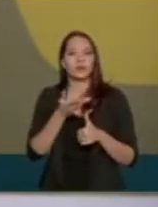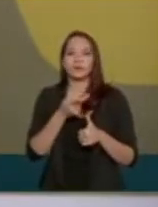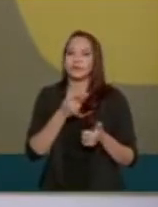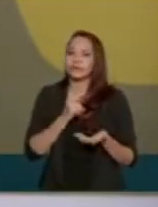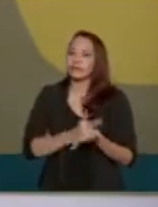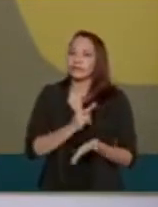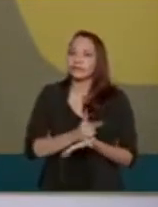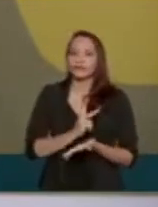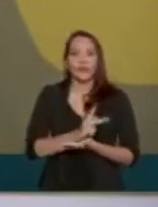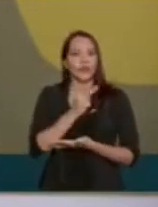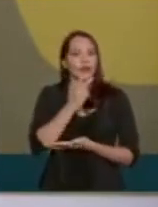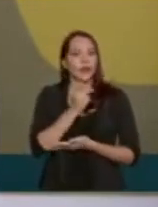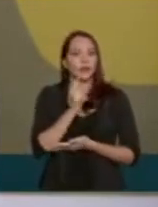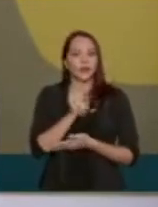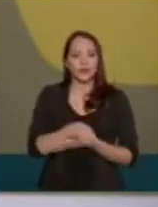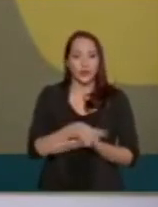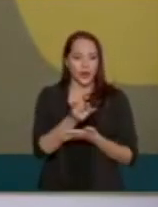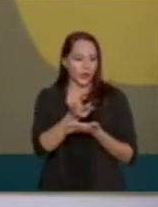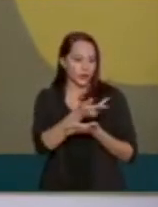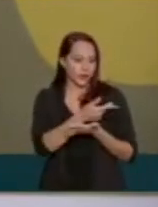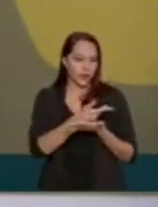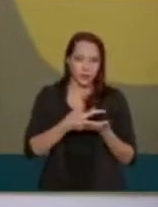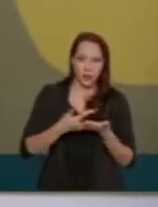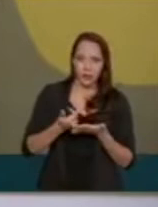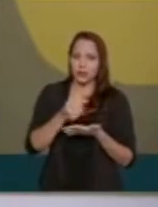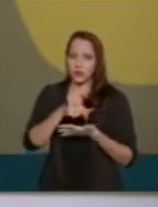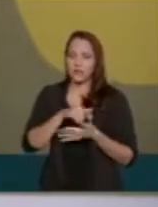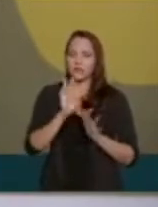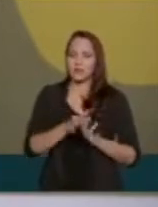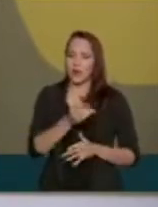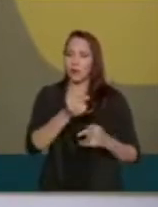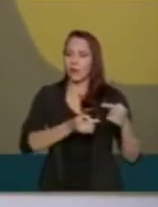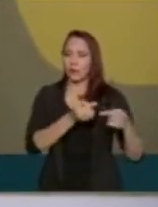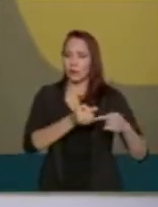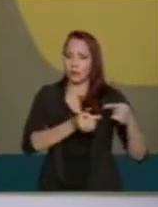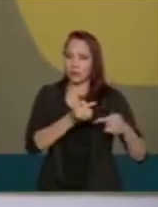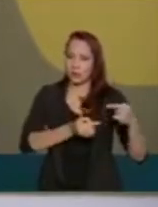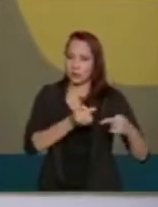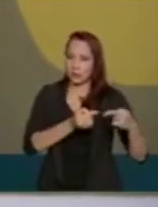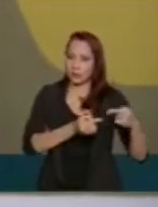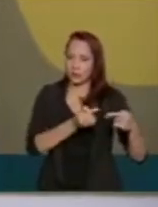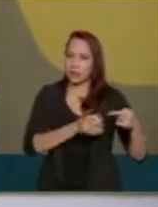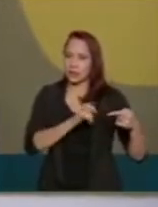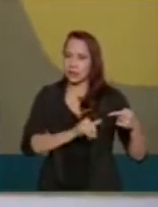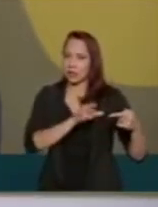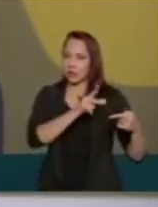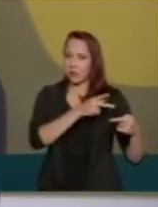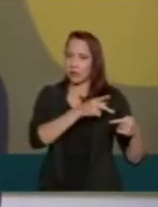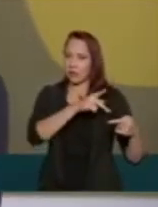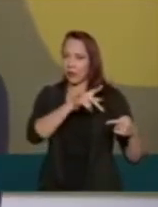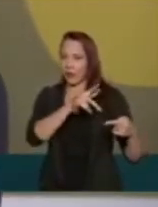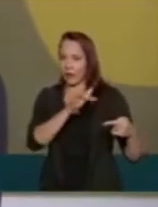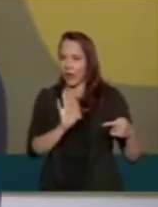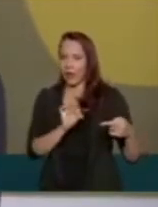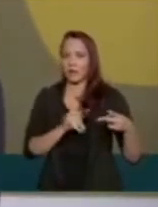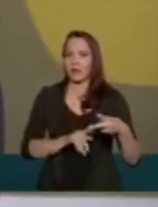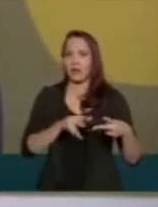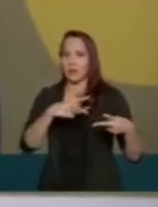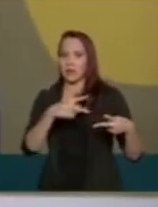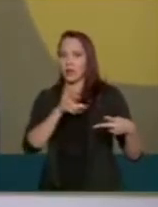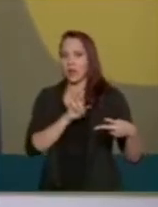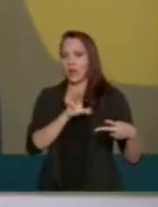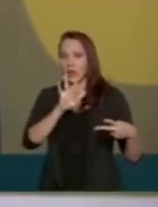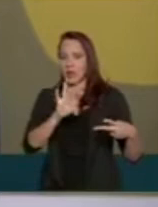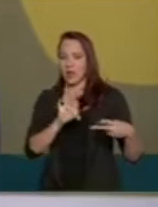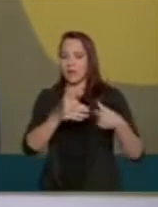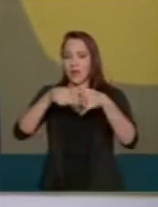nessa questão sobre o desenho que tem sido discutido já, se PF e PRF vocês preferem que fiquem